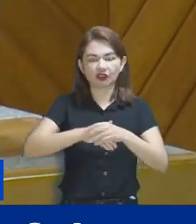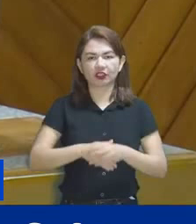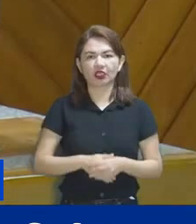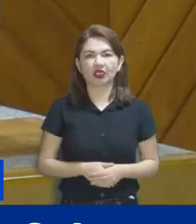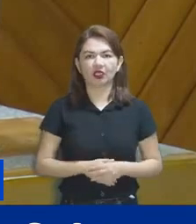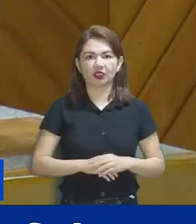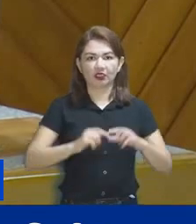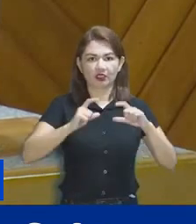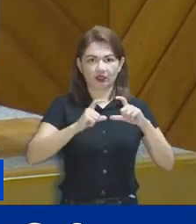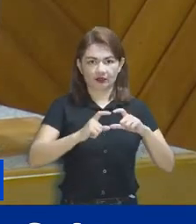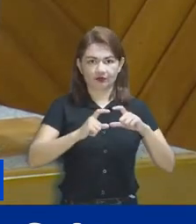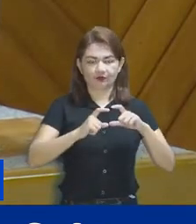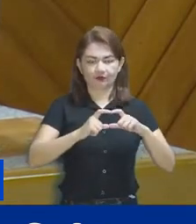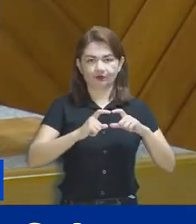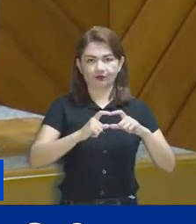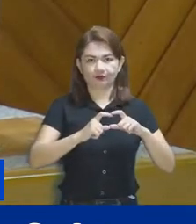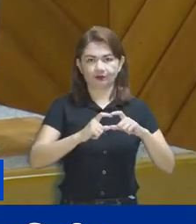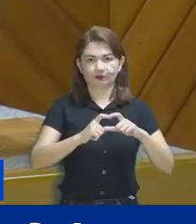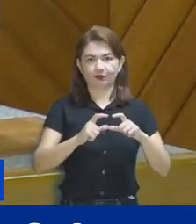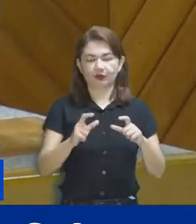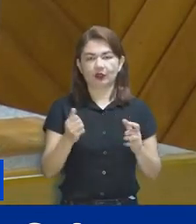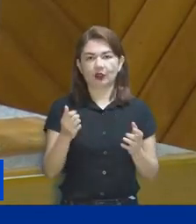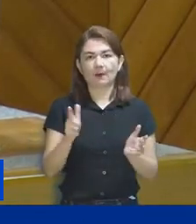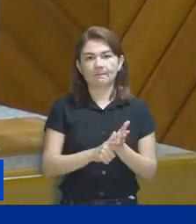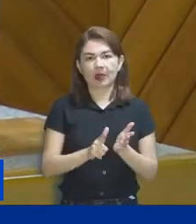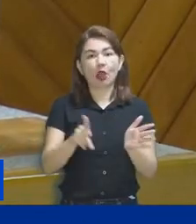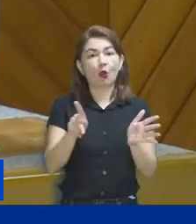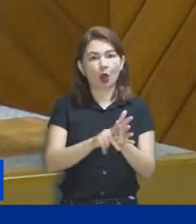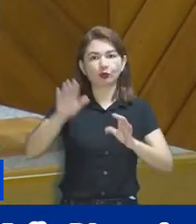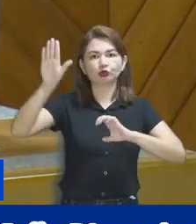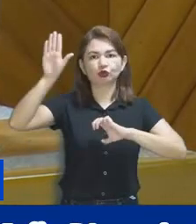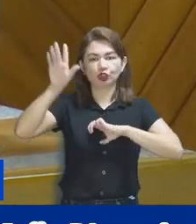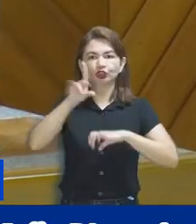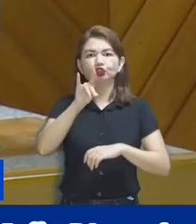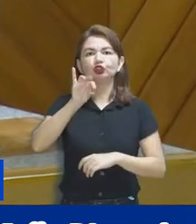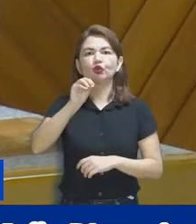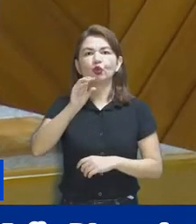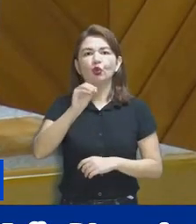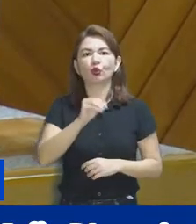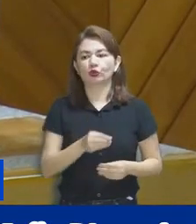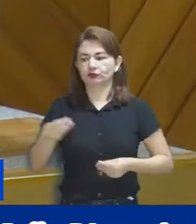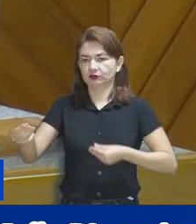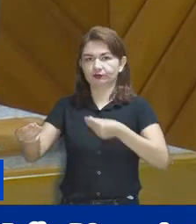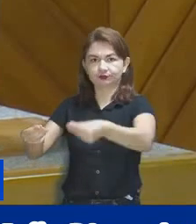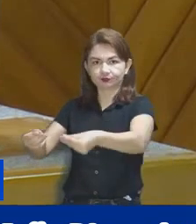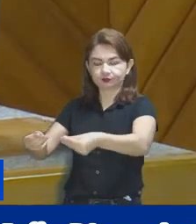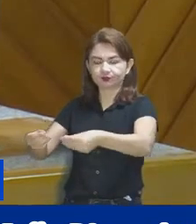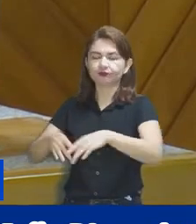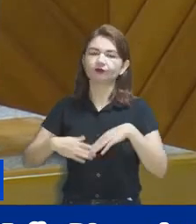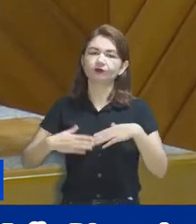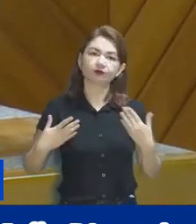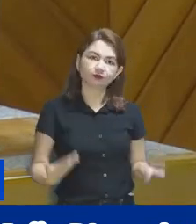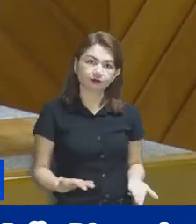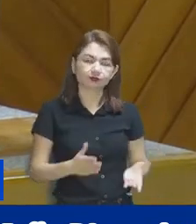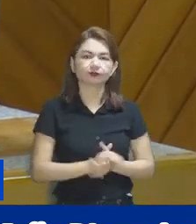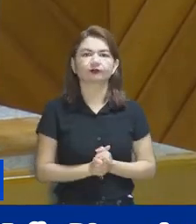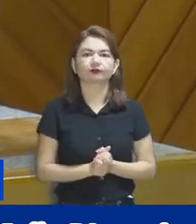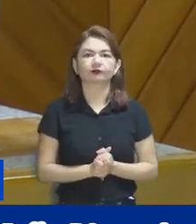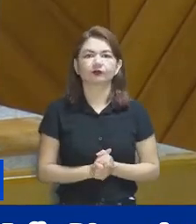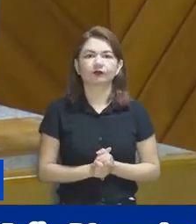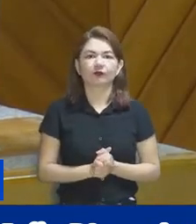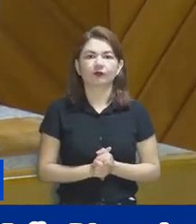eles santinhos do candidato Diogo Sênior. Ocorre que esses indícios não